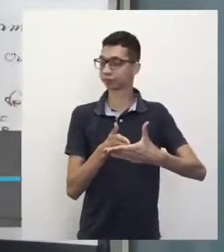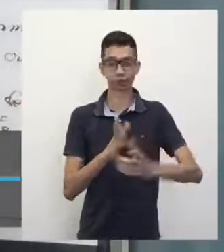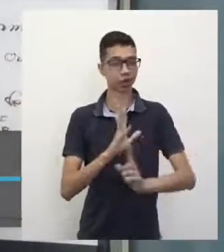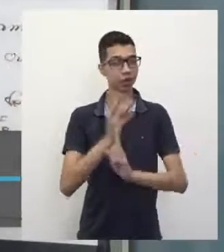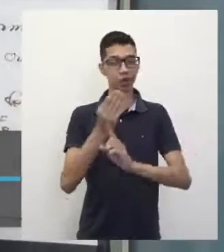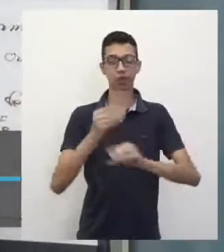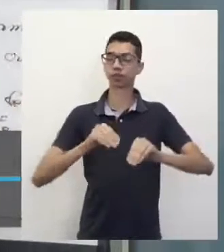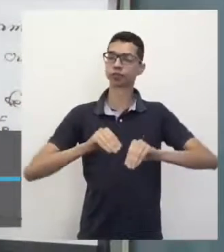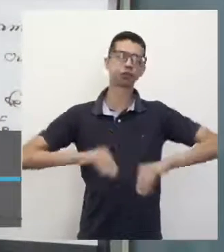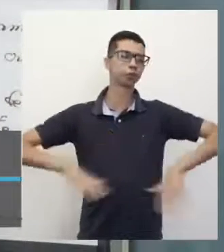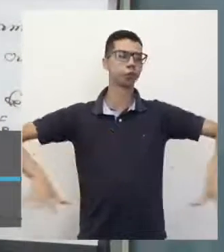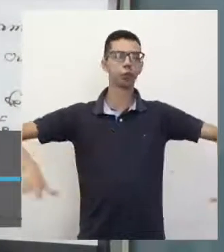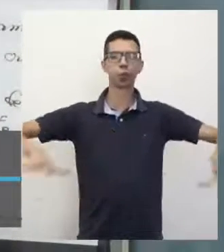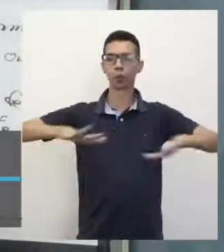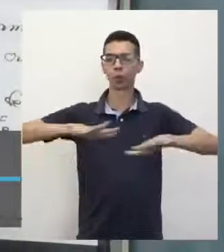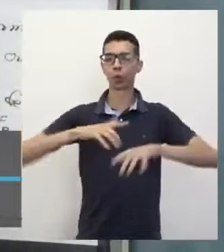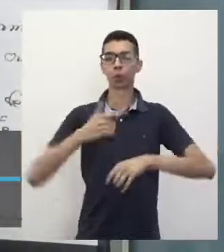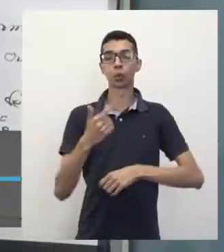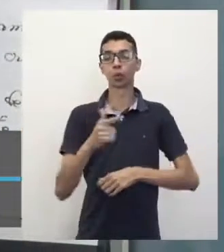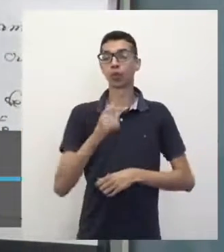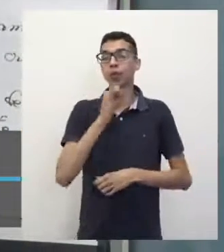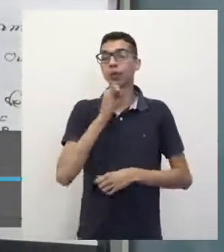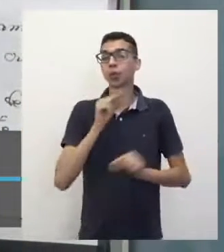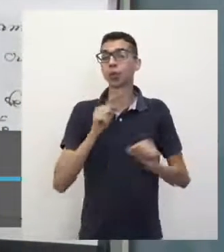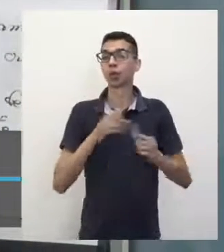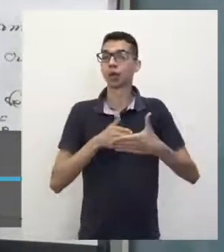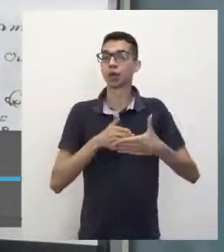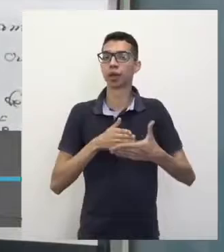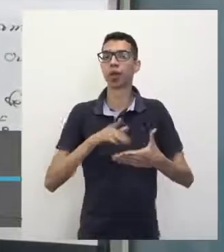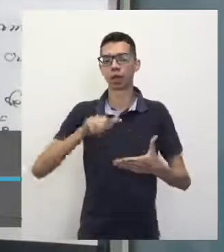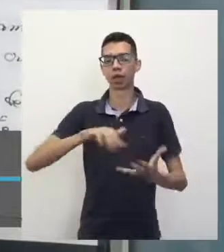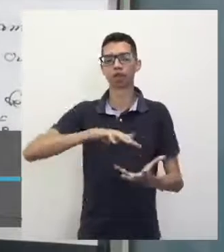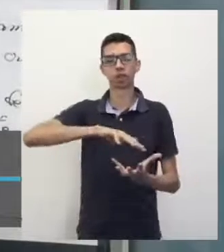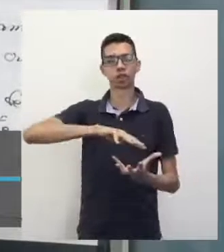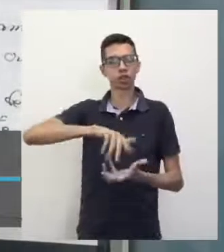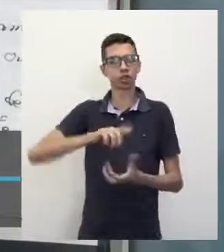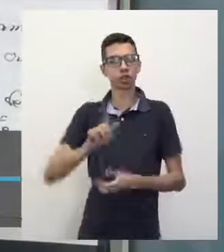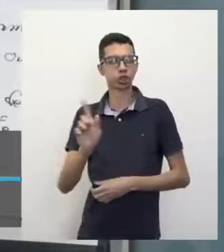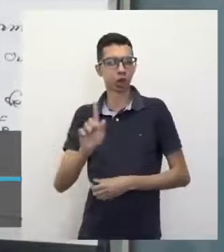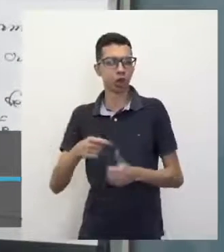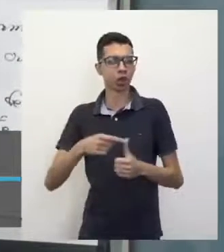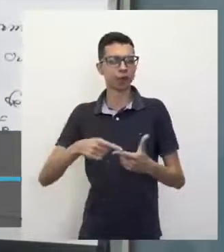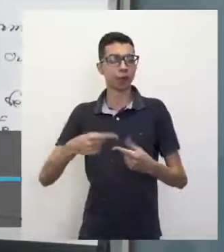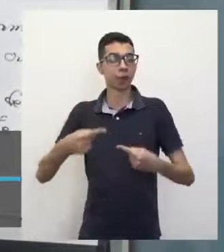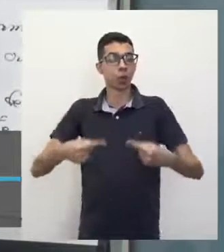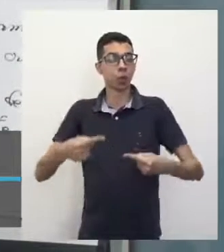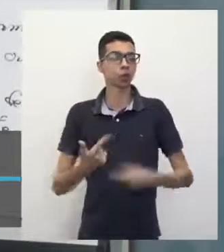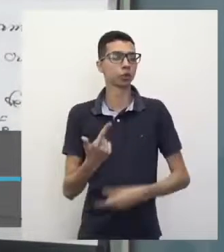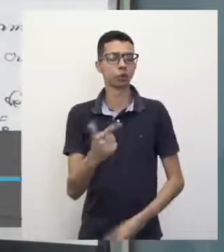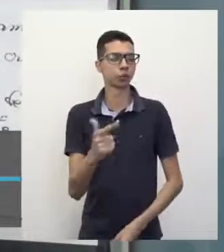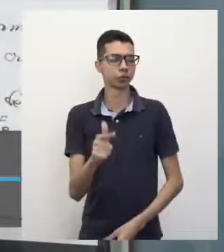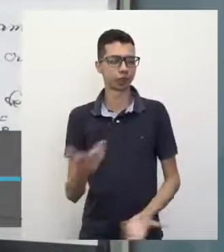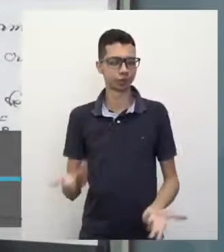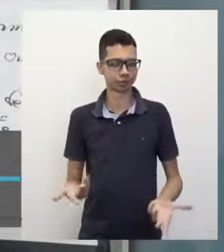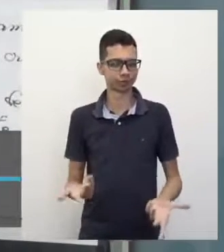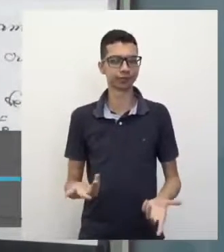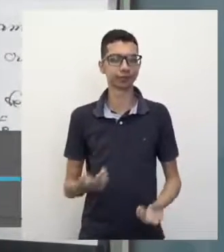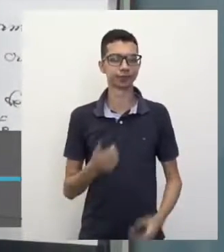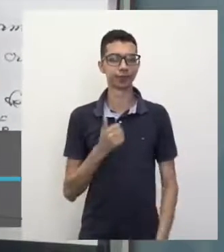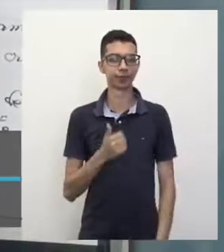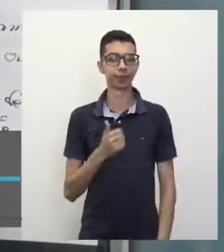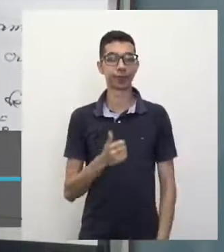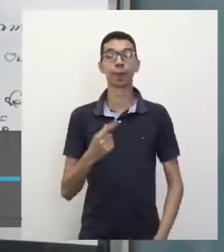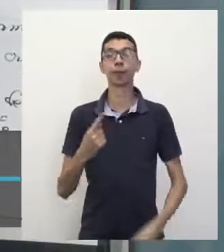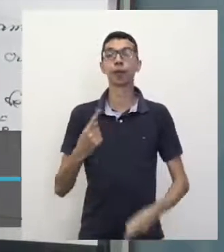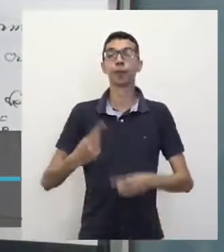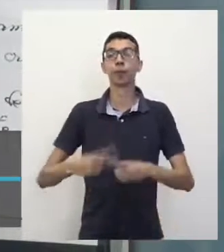fronteiras. Não tem fronteiras geográficas ou políticas, né? Em questão de divisão política e geográfica, tá? Por